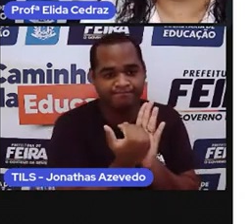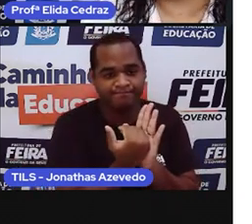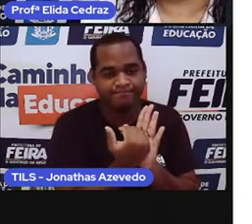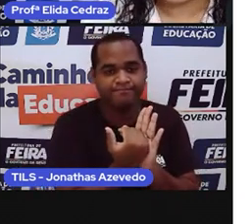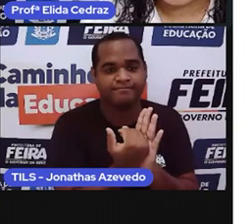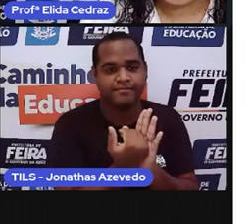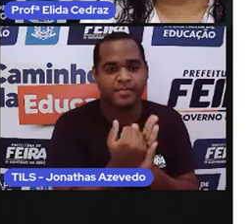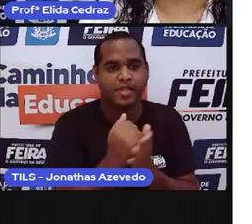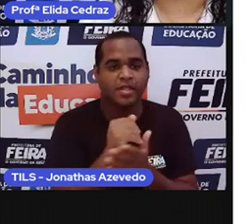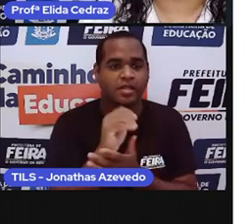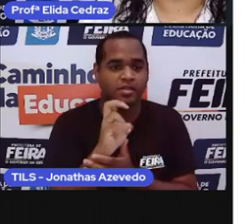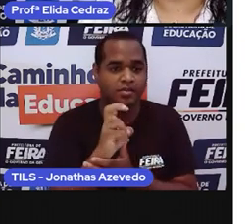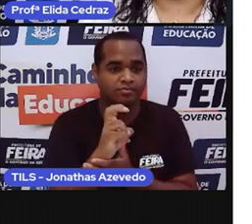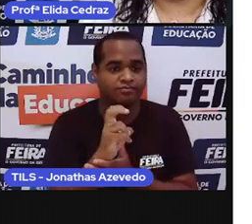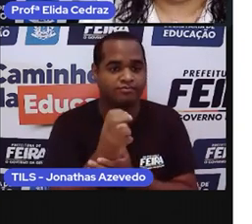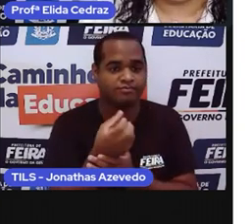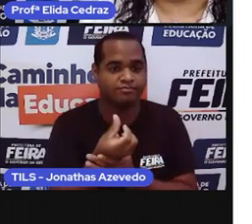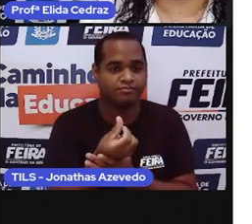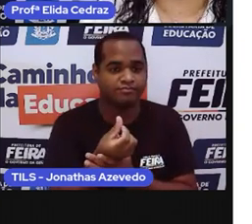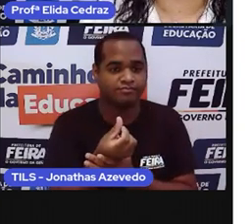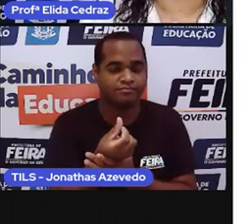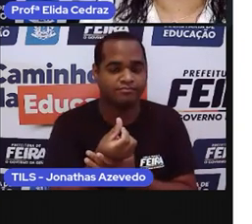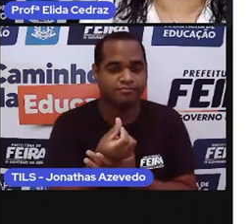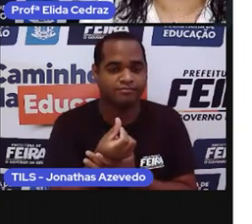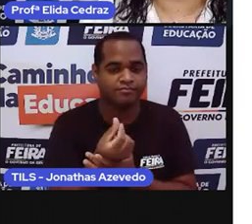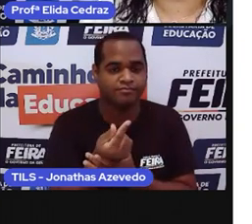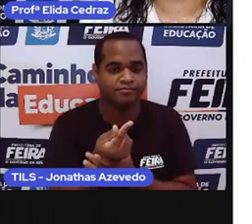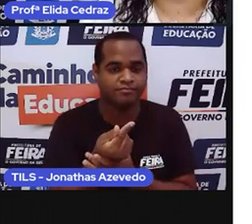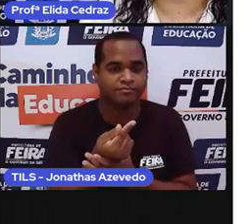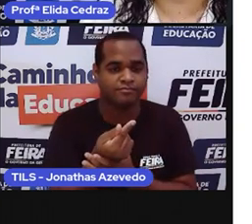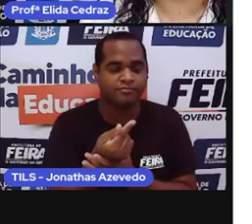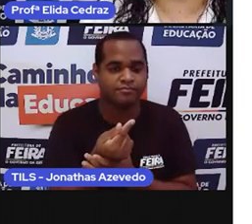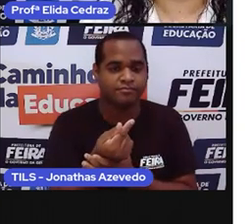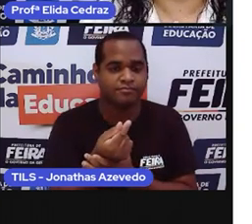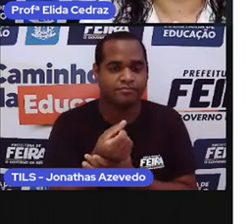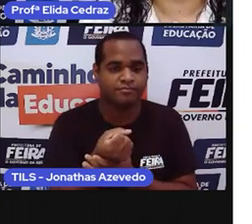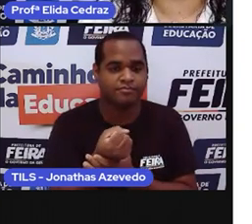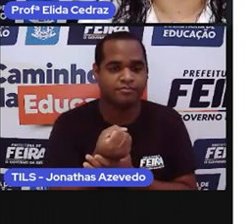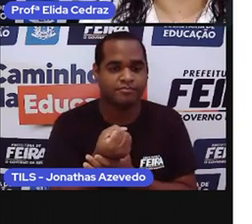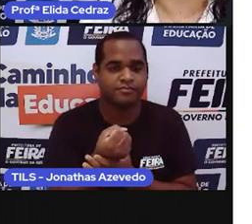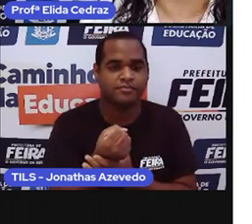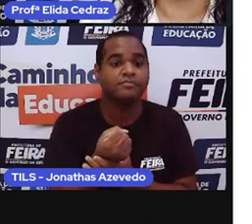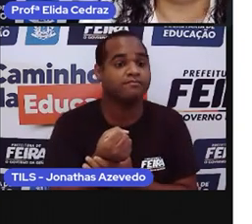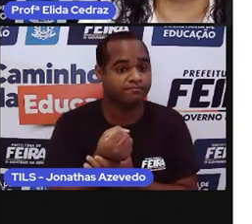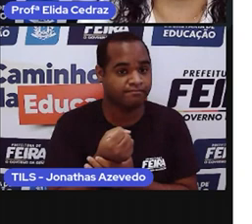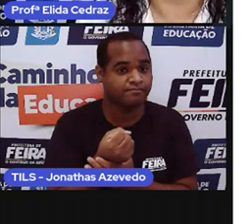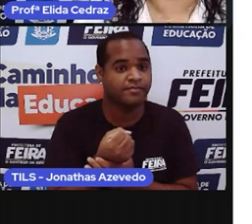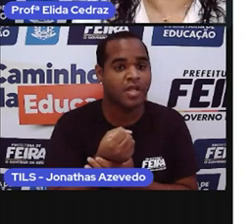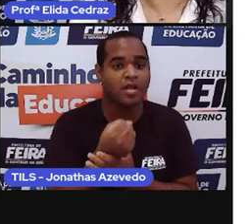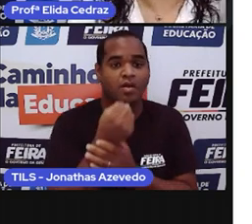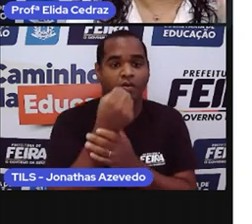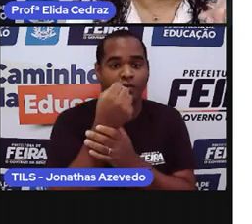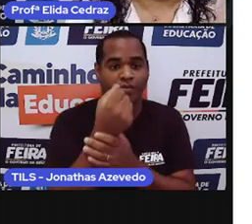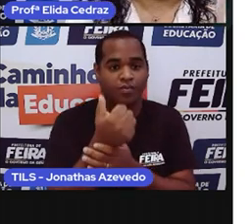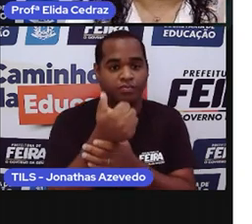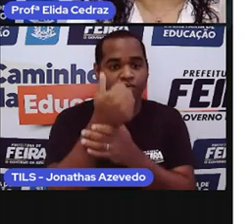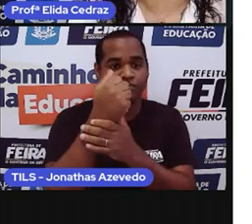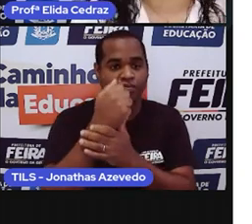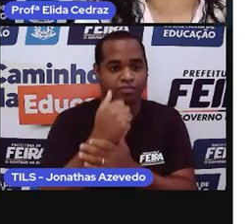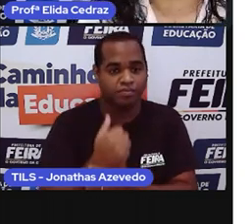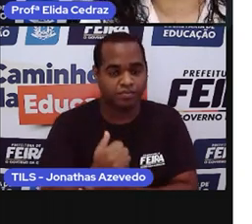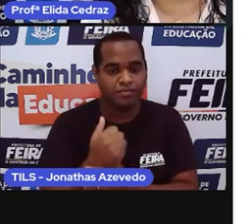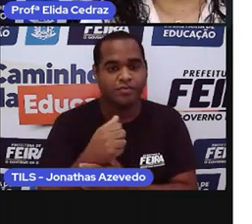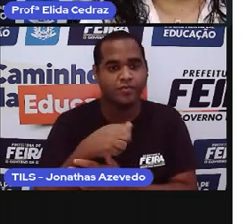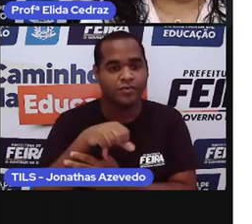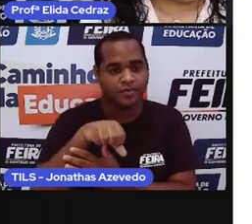a número 5, 6, 7, 8. Pularia outra linha